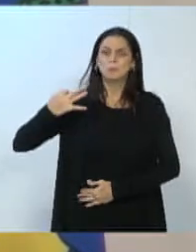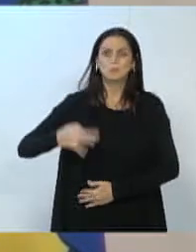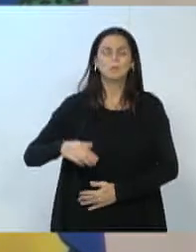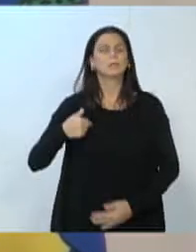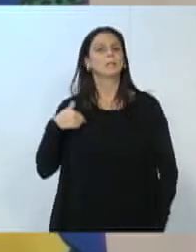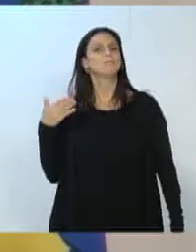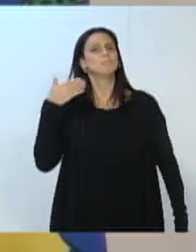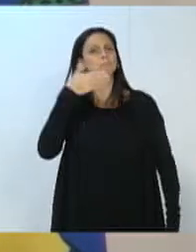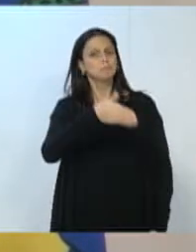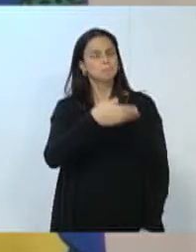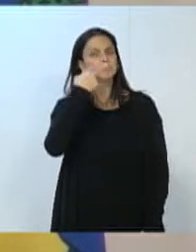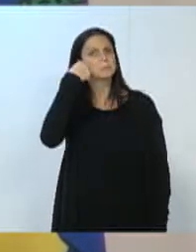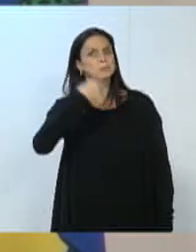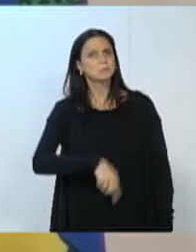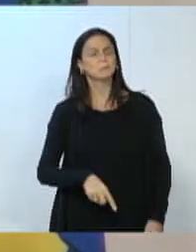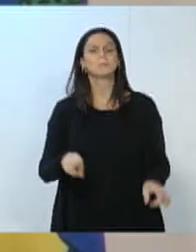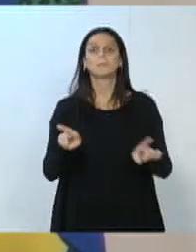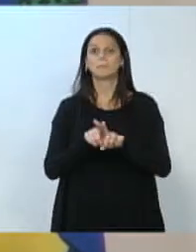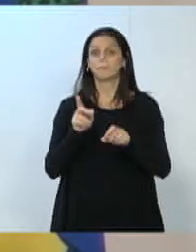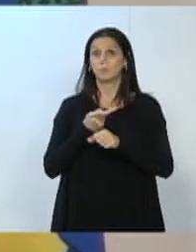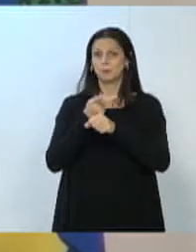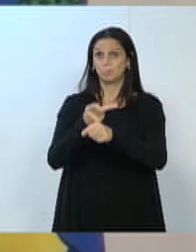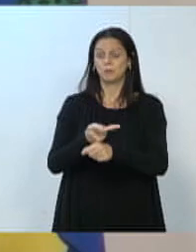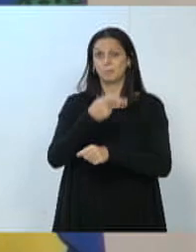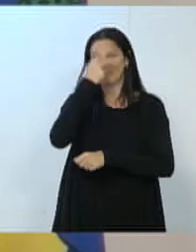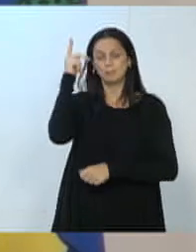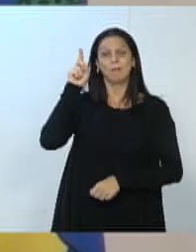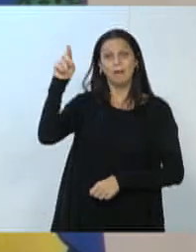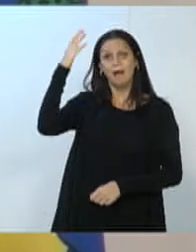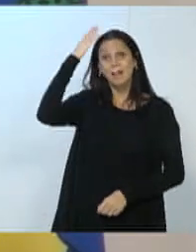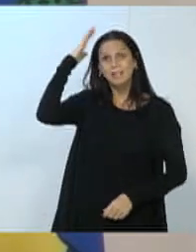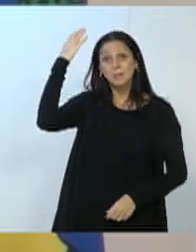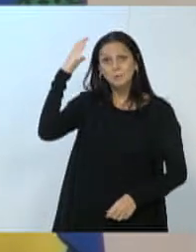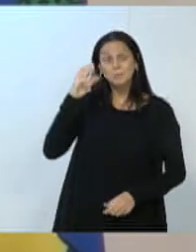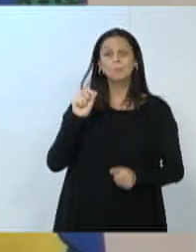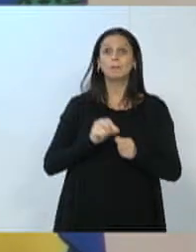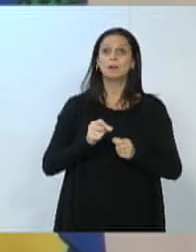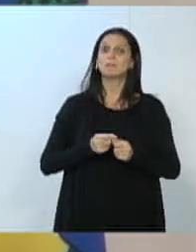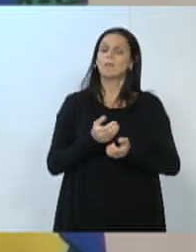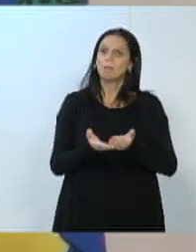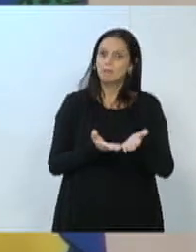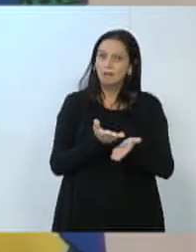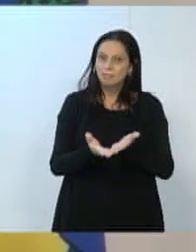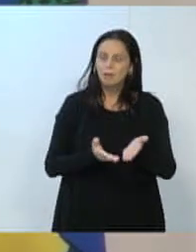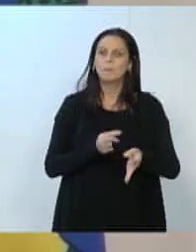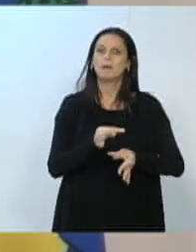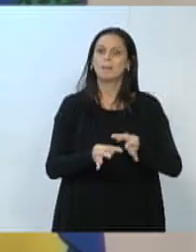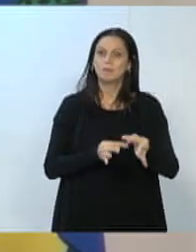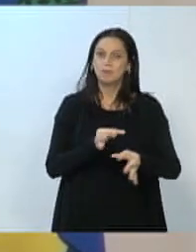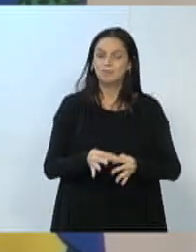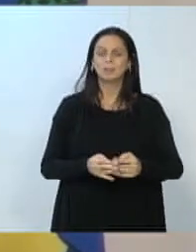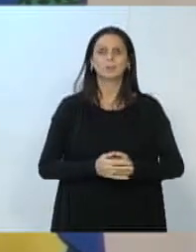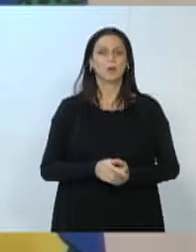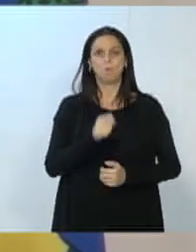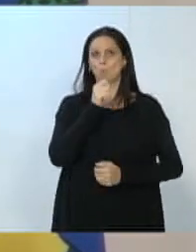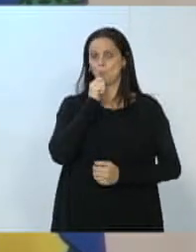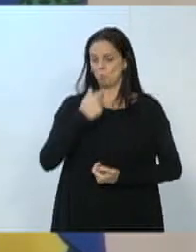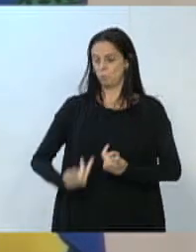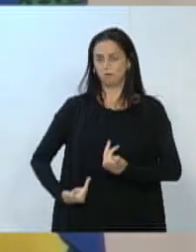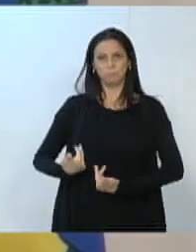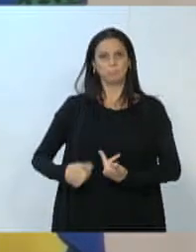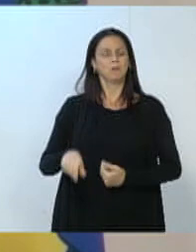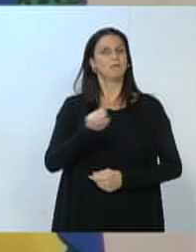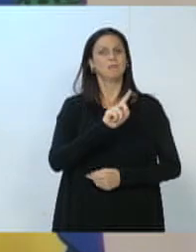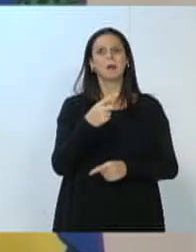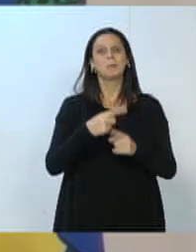e inclusive e Procurei um especialista em Curitiba para tratar a endometriose e agora eu só não fiz a cirurgia porque logo